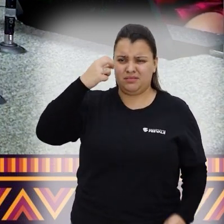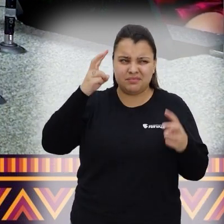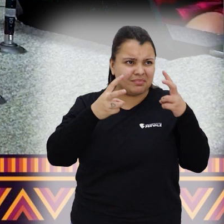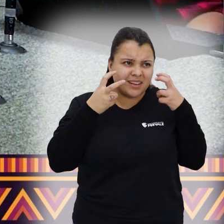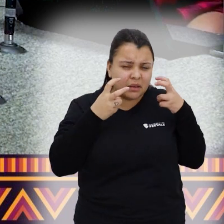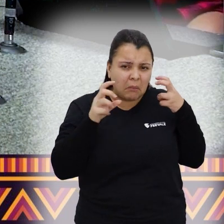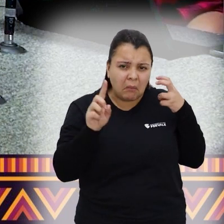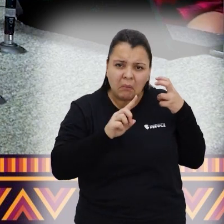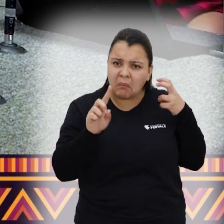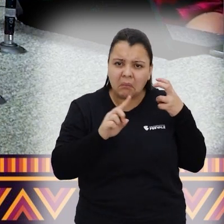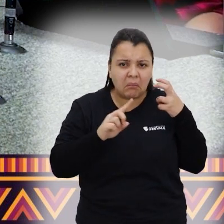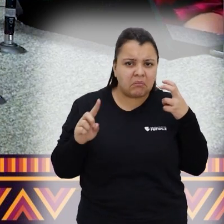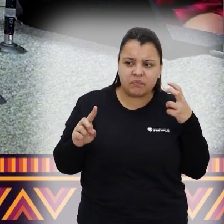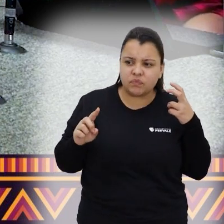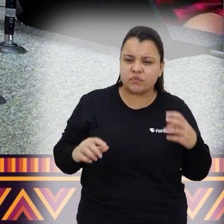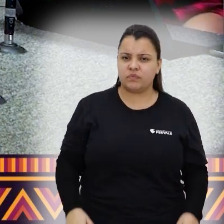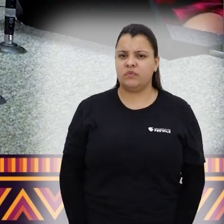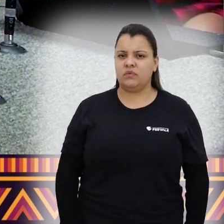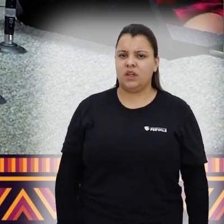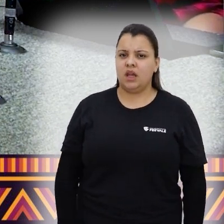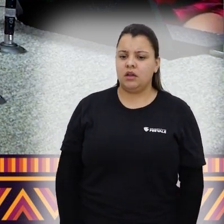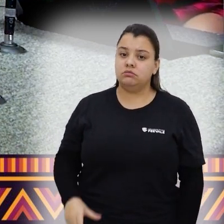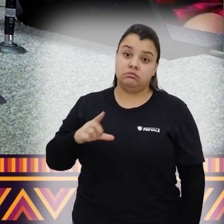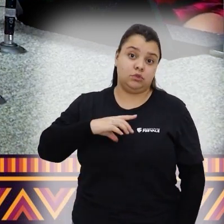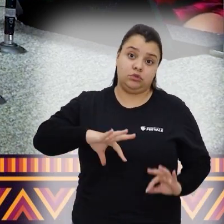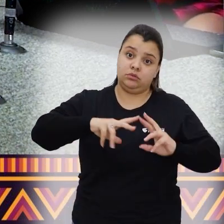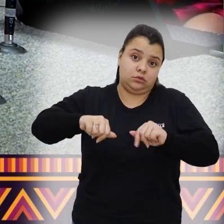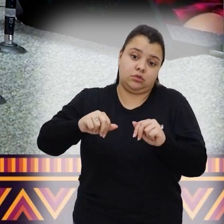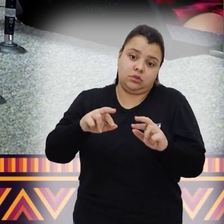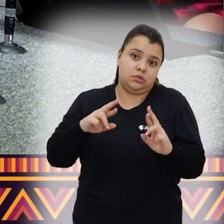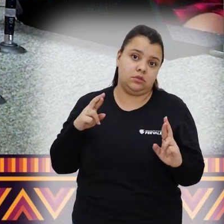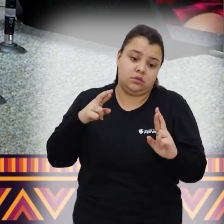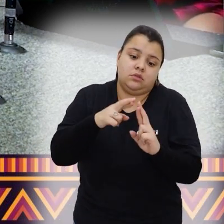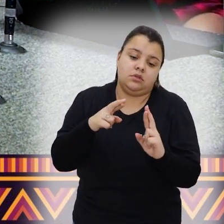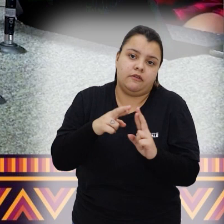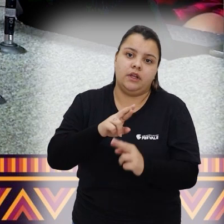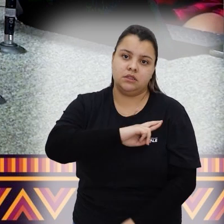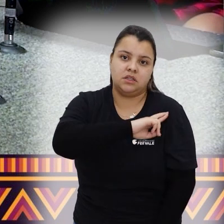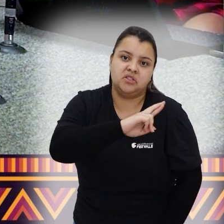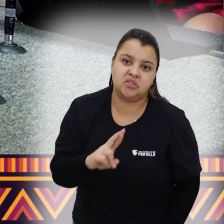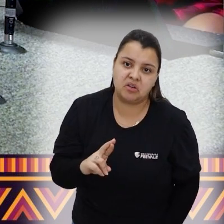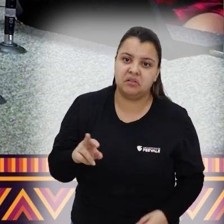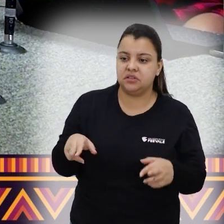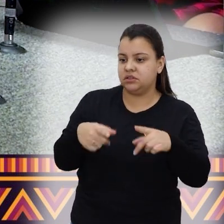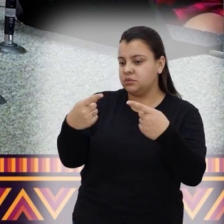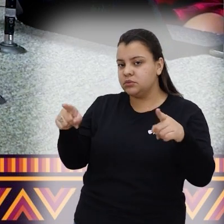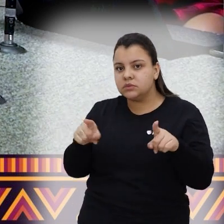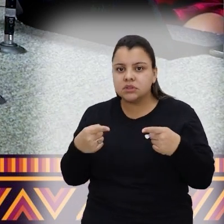Isso é muito louco quando eu digo para as pessoas. Eu tinha todas as referências religiosas, referências musicais,